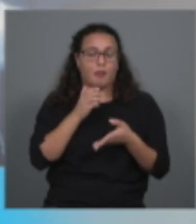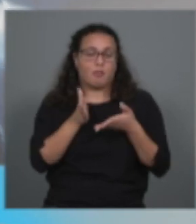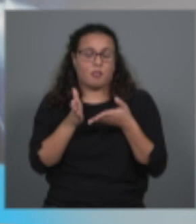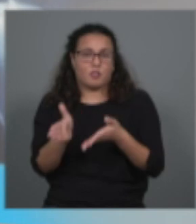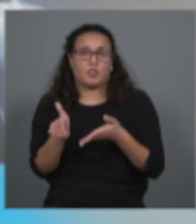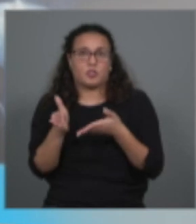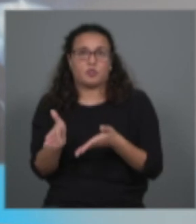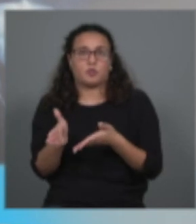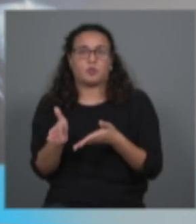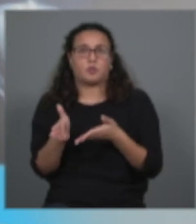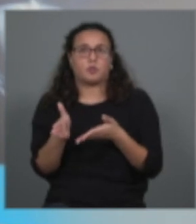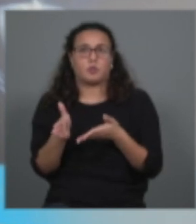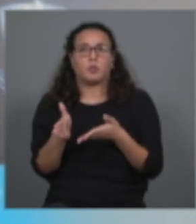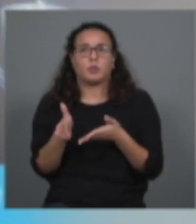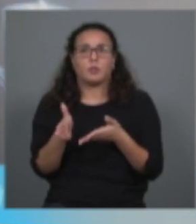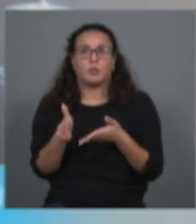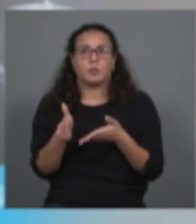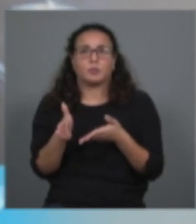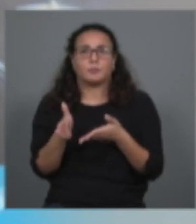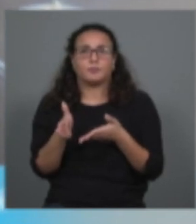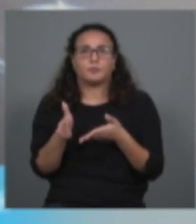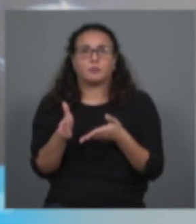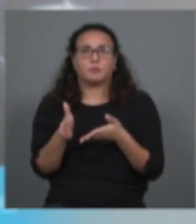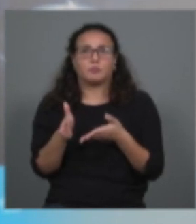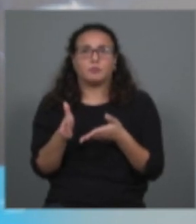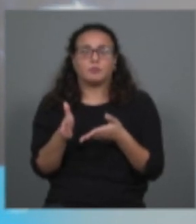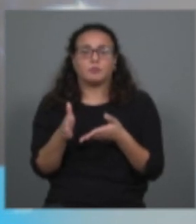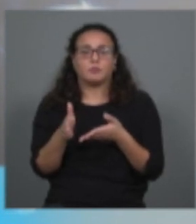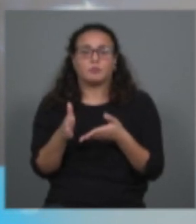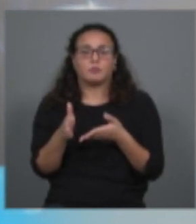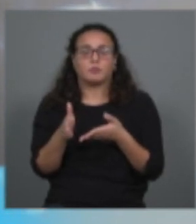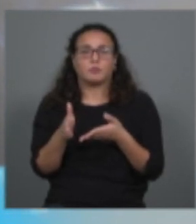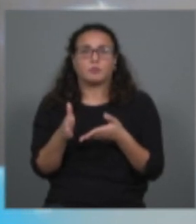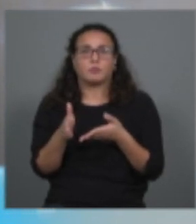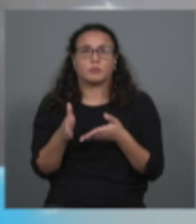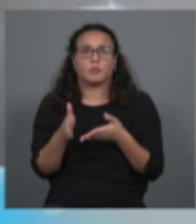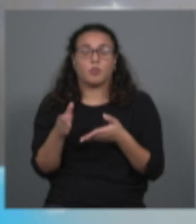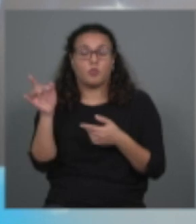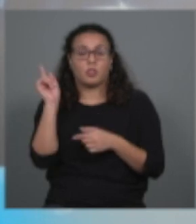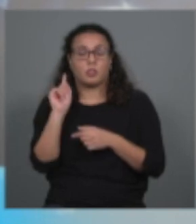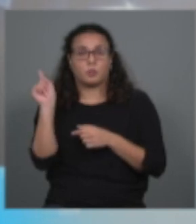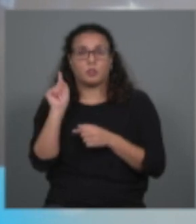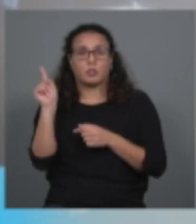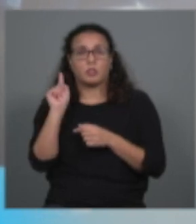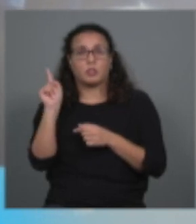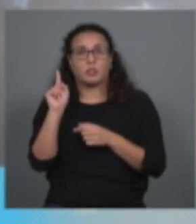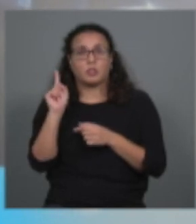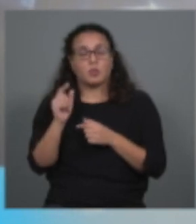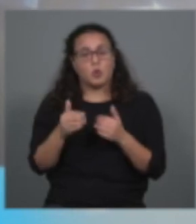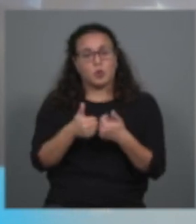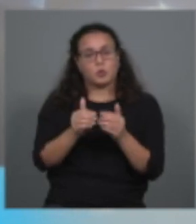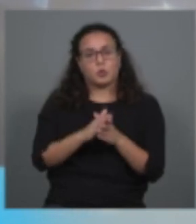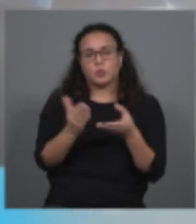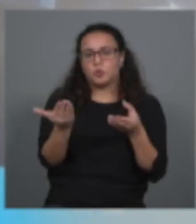estas descrições à causa, e muito importante toda a